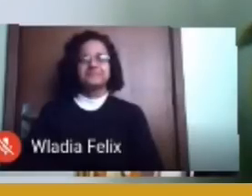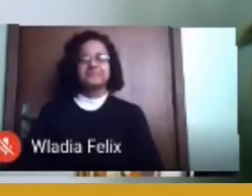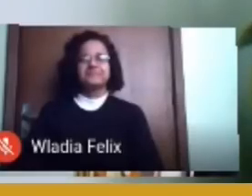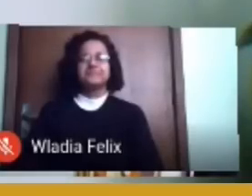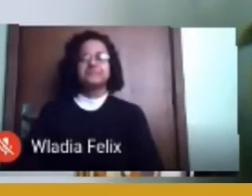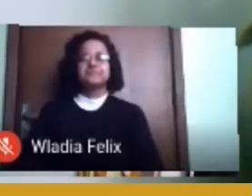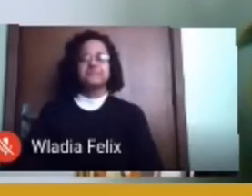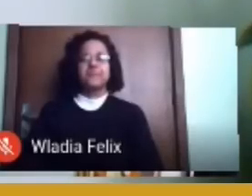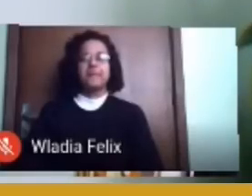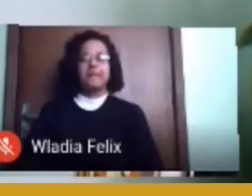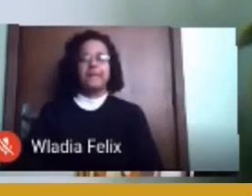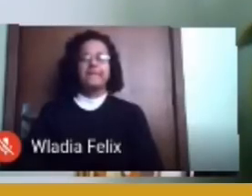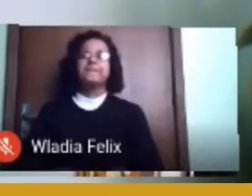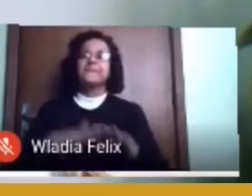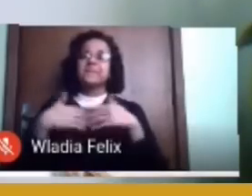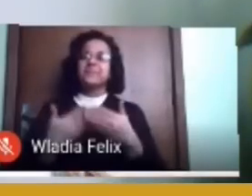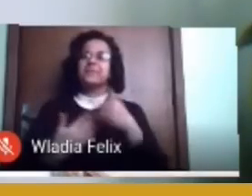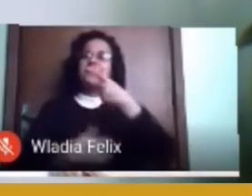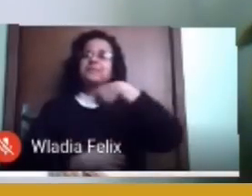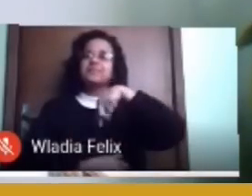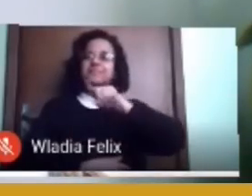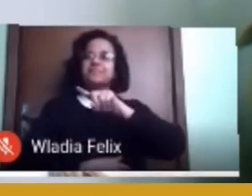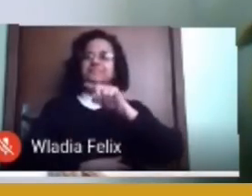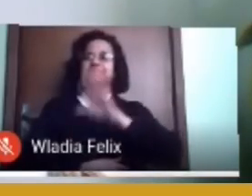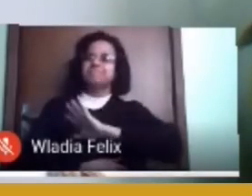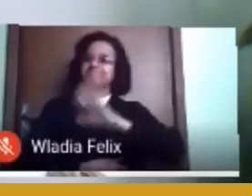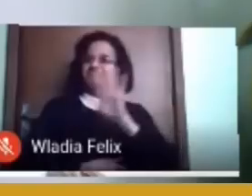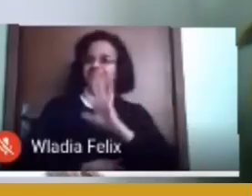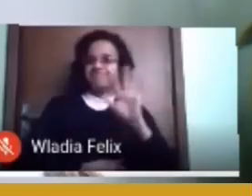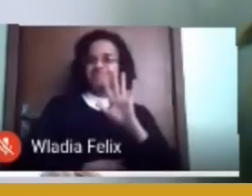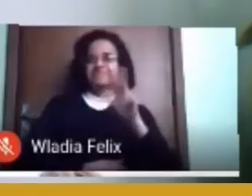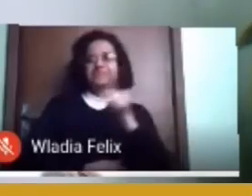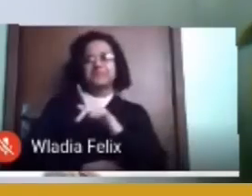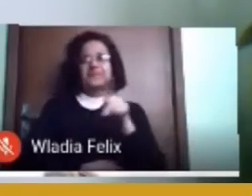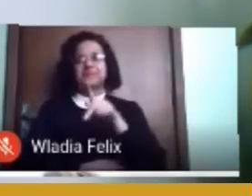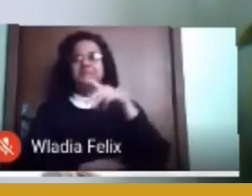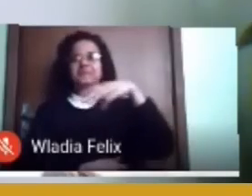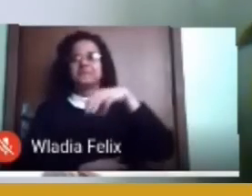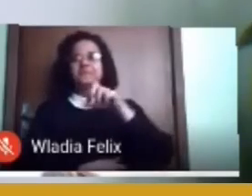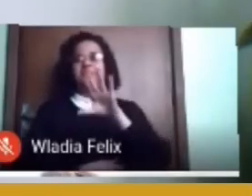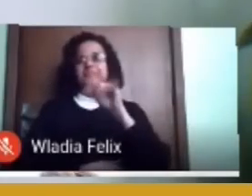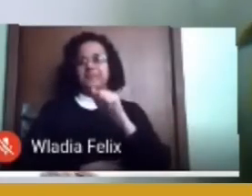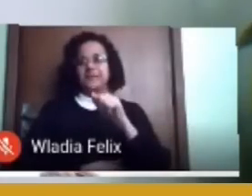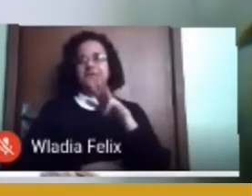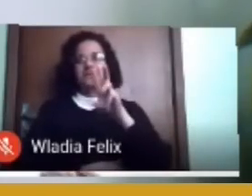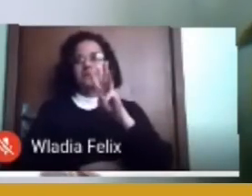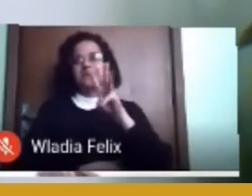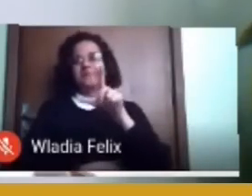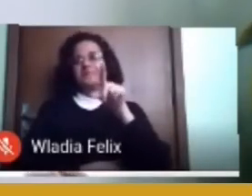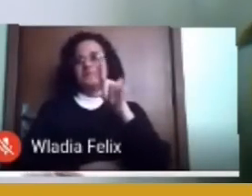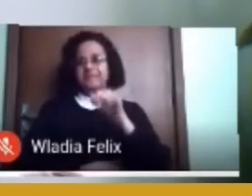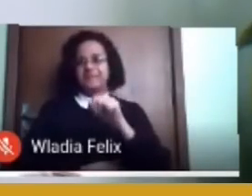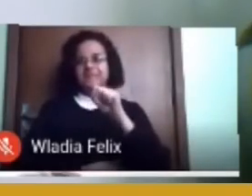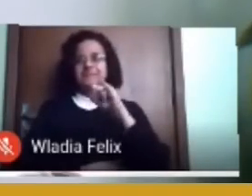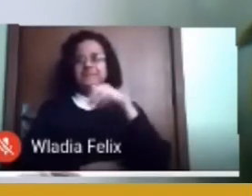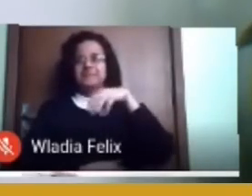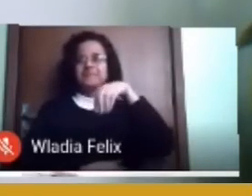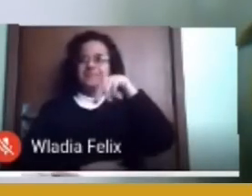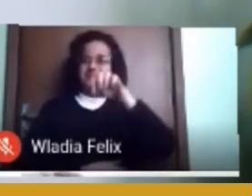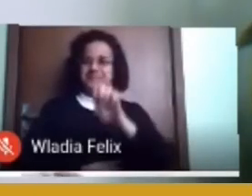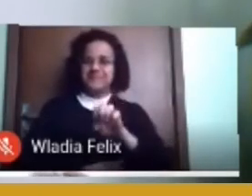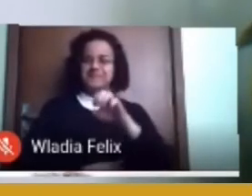toda conversando, mas, infelizmente, o tempo não nos permite. Muito obrigada. Fico muito feliz pelas considerações, professor,